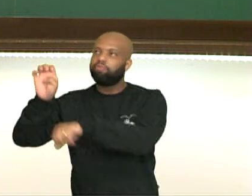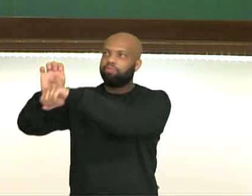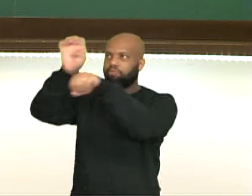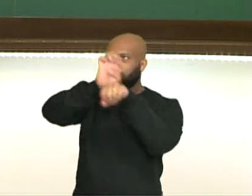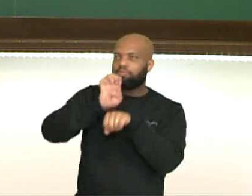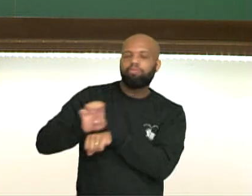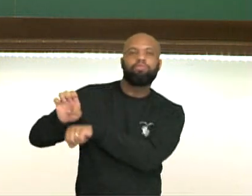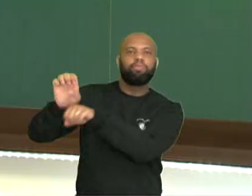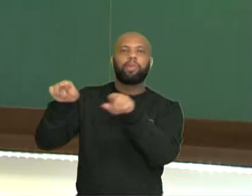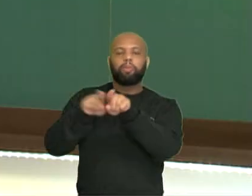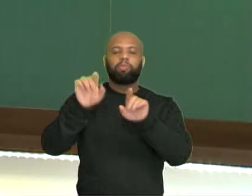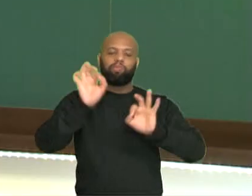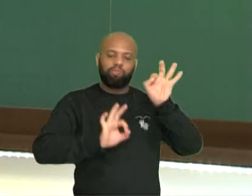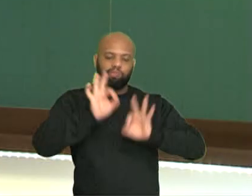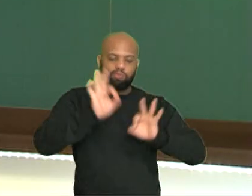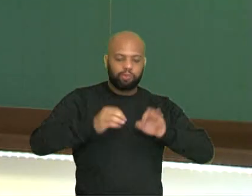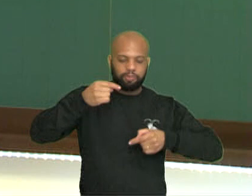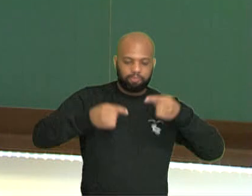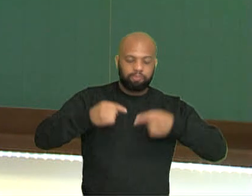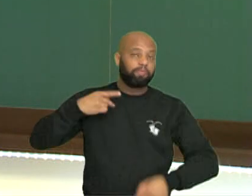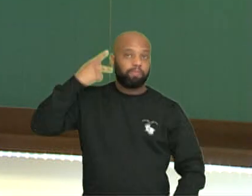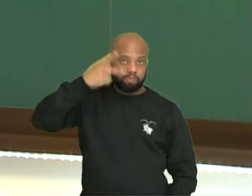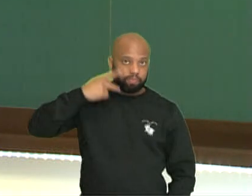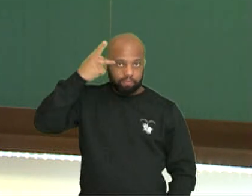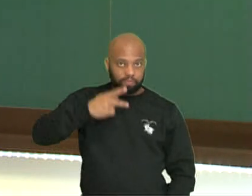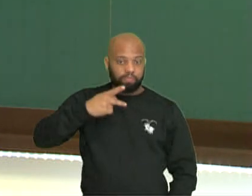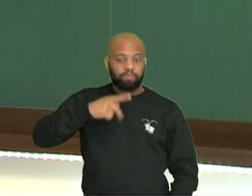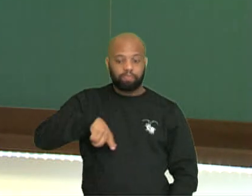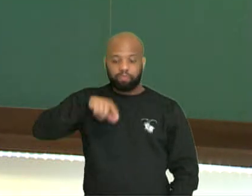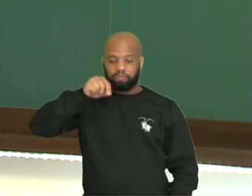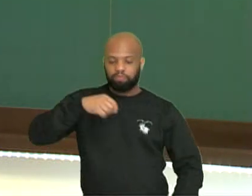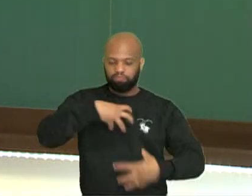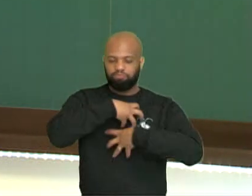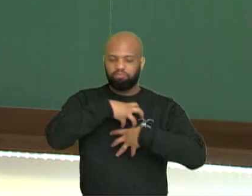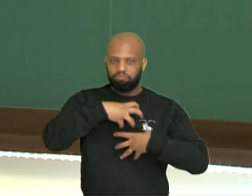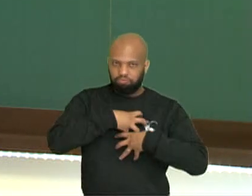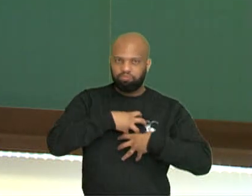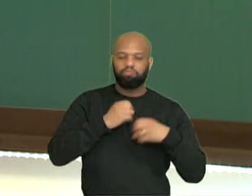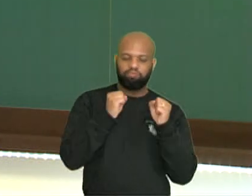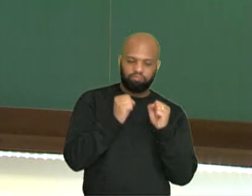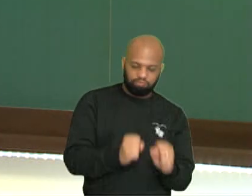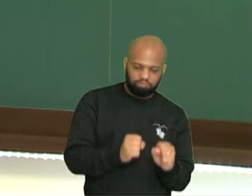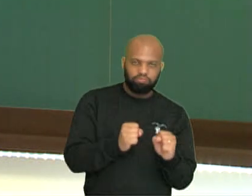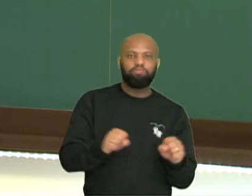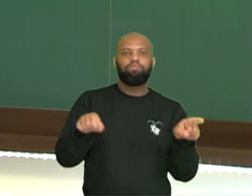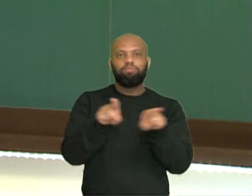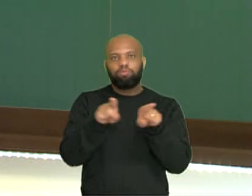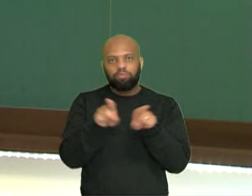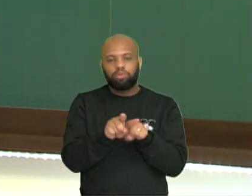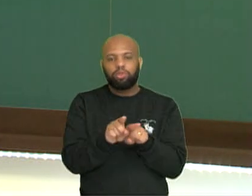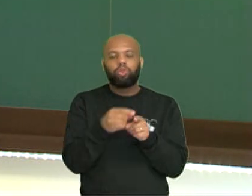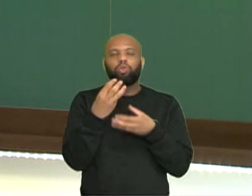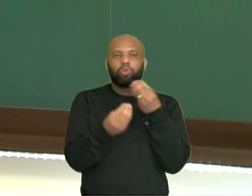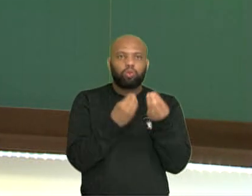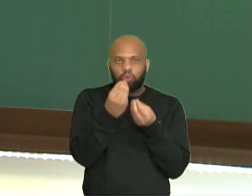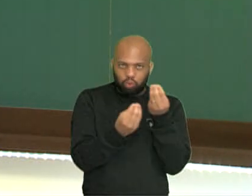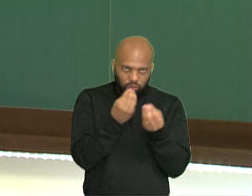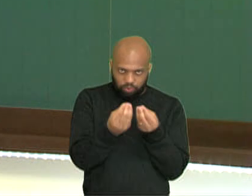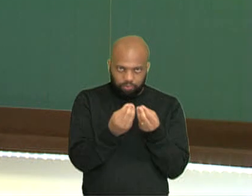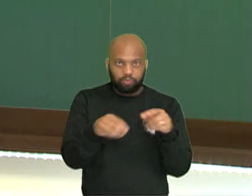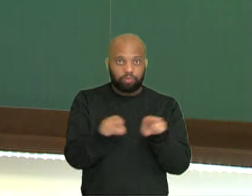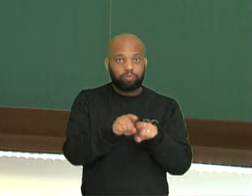organização política delimita as formas de poder, a diferenciação de poder e a conotação até